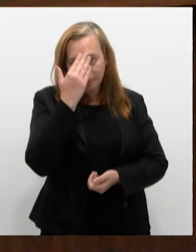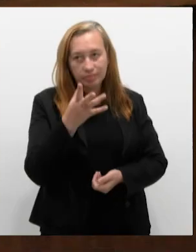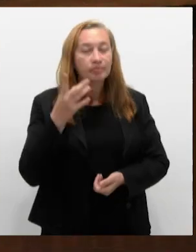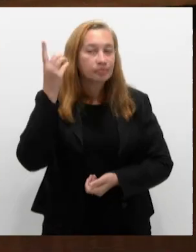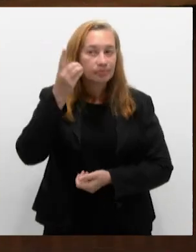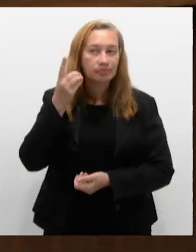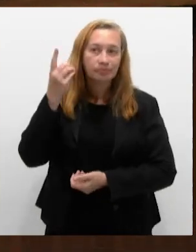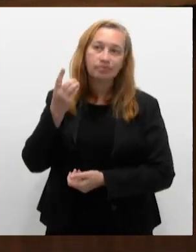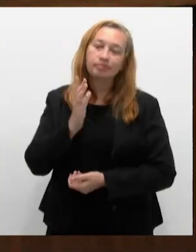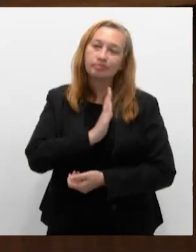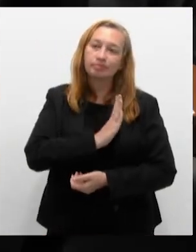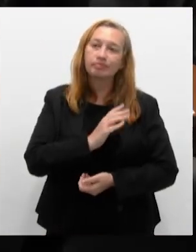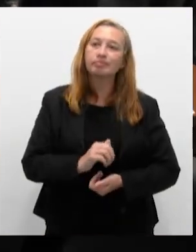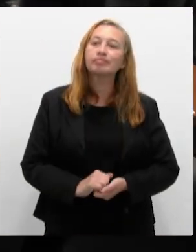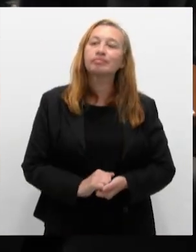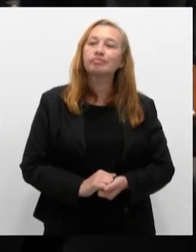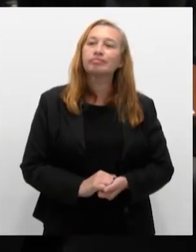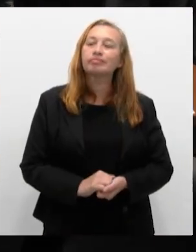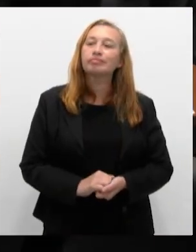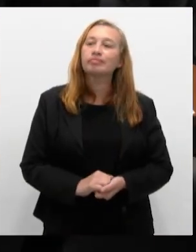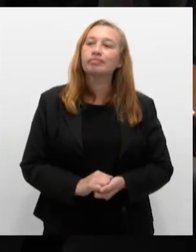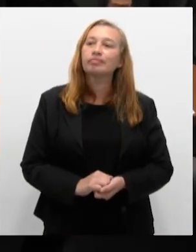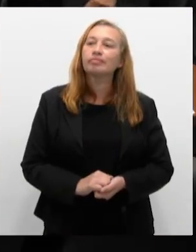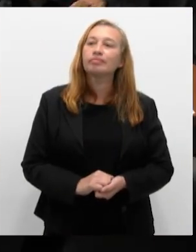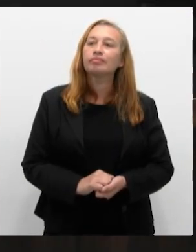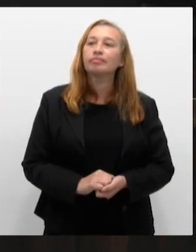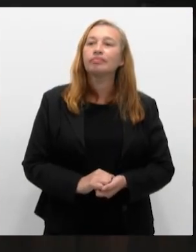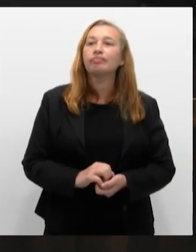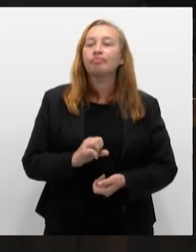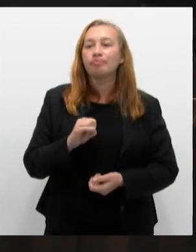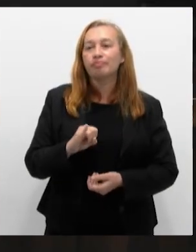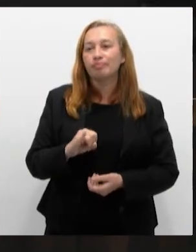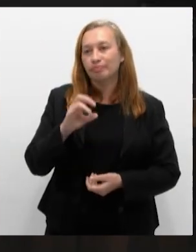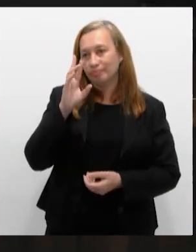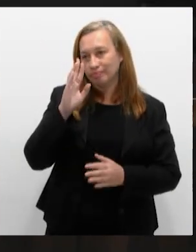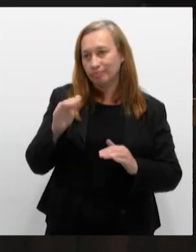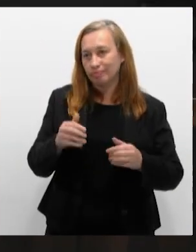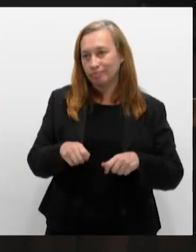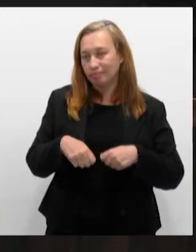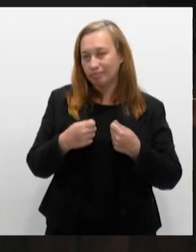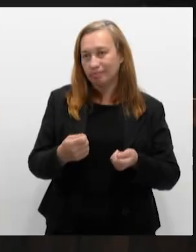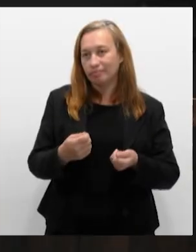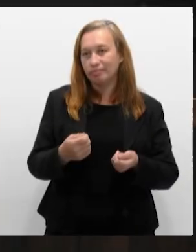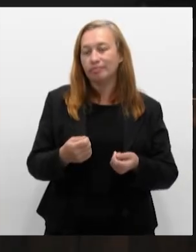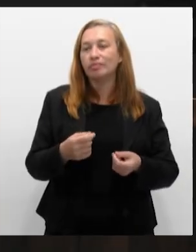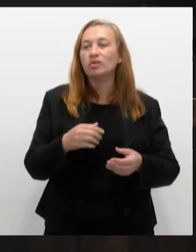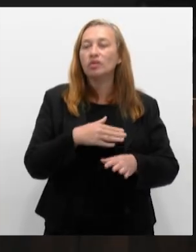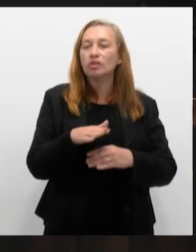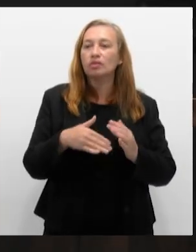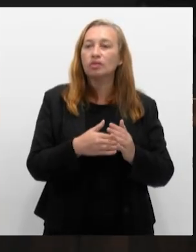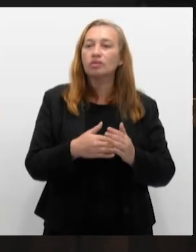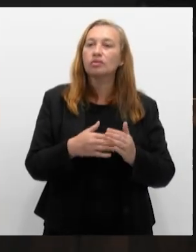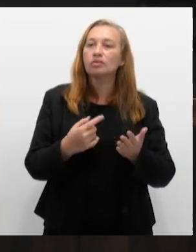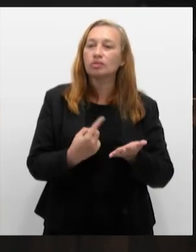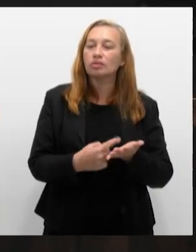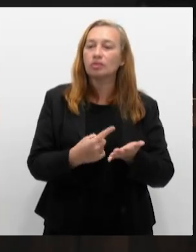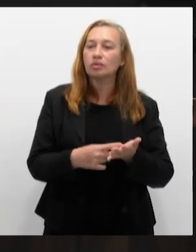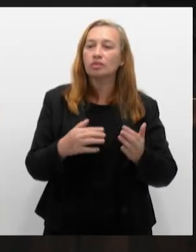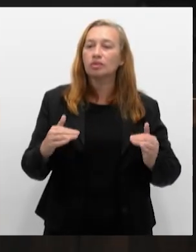De coração. Está permitida, Se concedida Vossa aqui a Excelência coautoria. conceder. Em votação. Todos concordam, permaneçam como